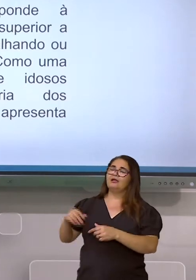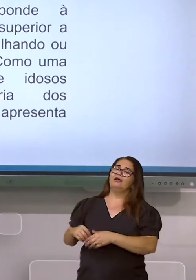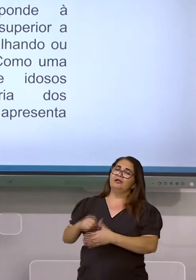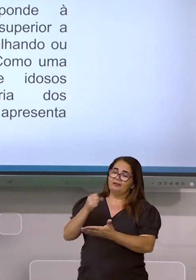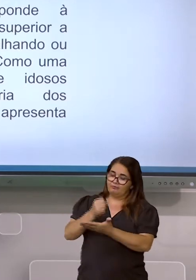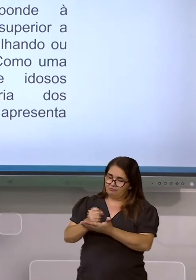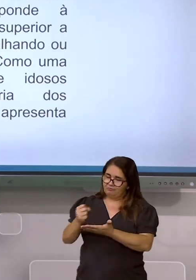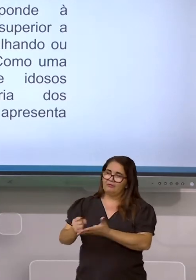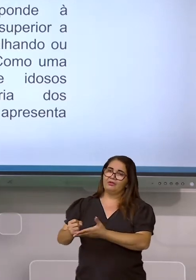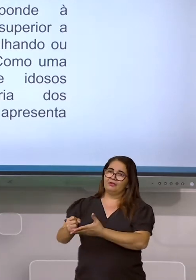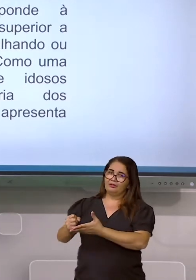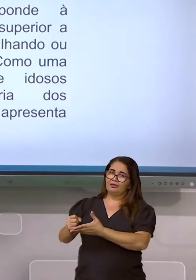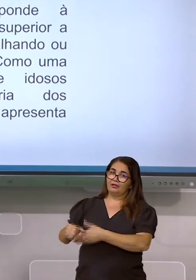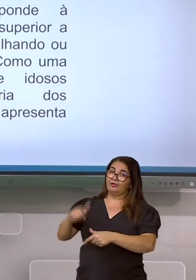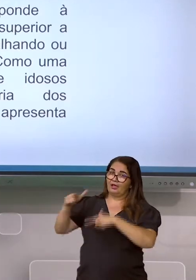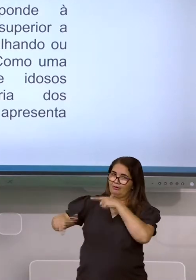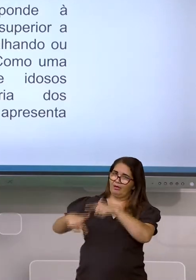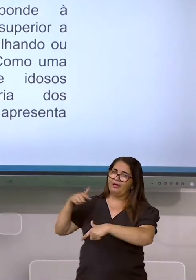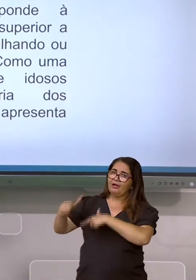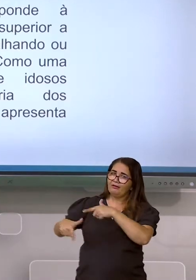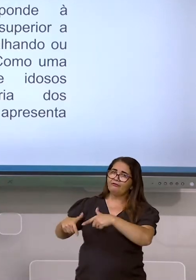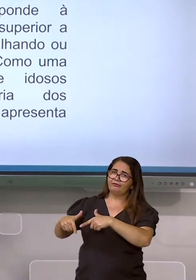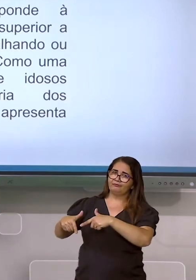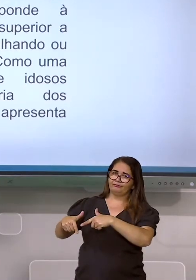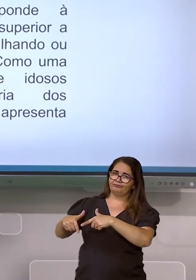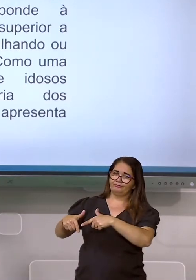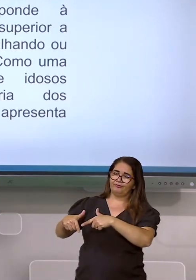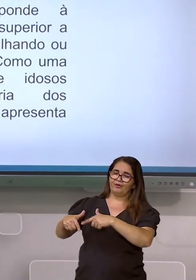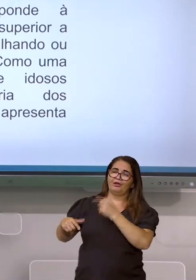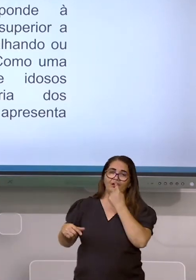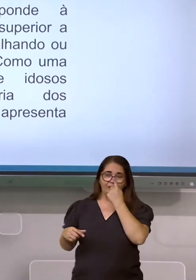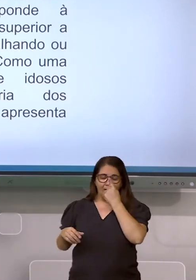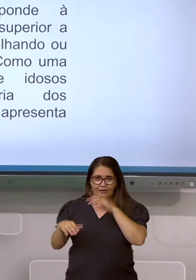Certo? Então, nós temos que, ao estudar